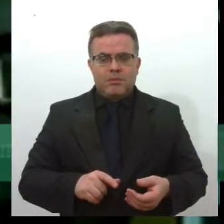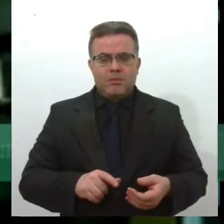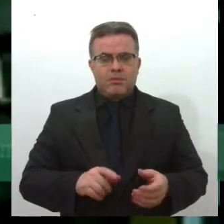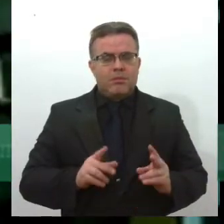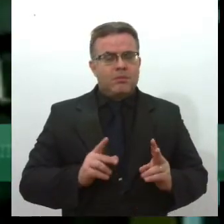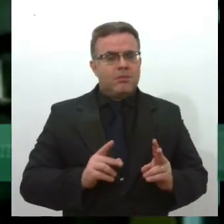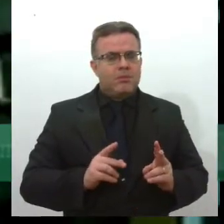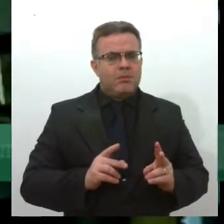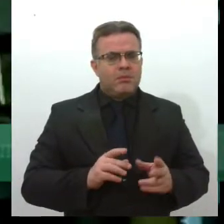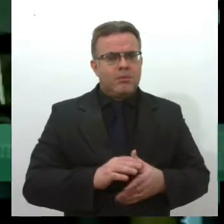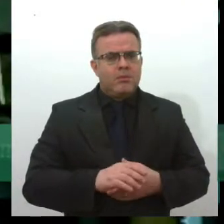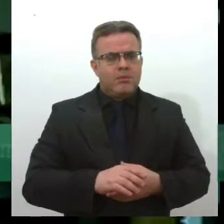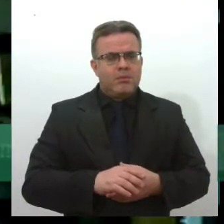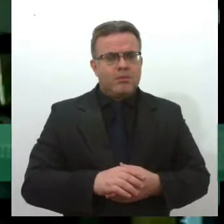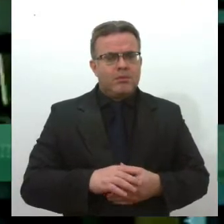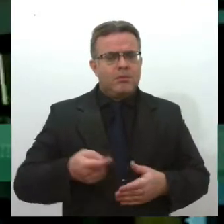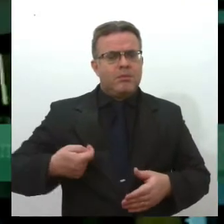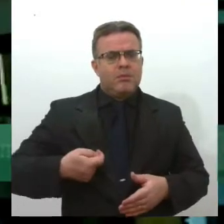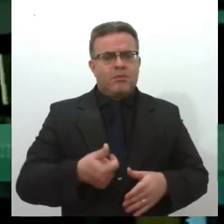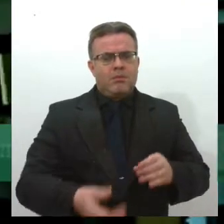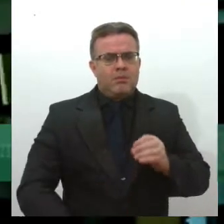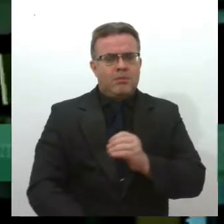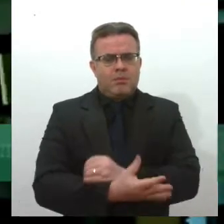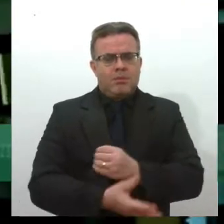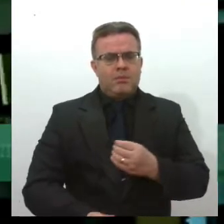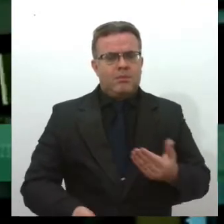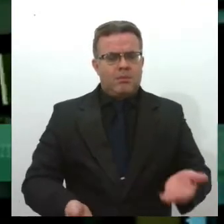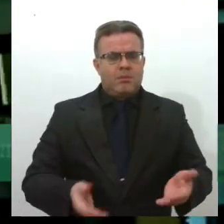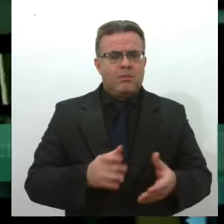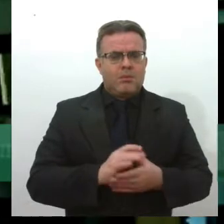indevida, propina, algo assim. Então, eu